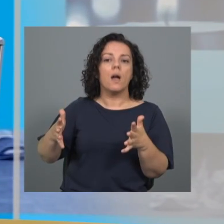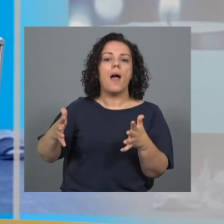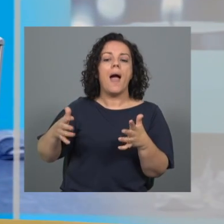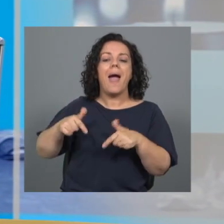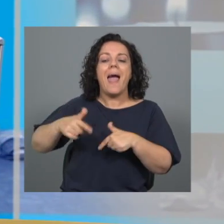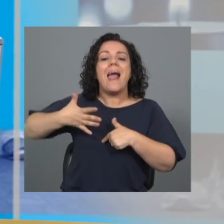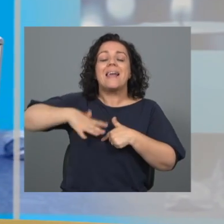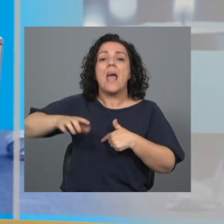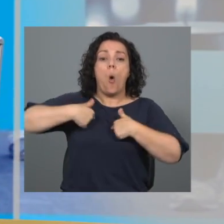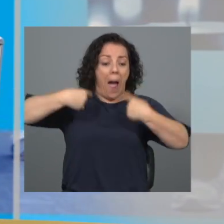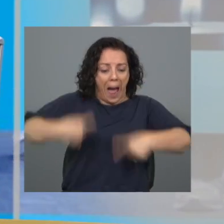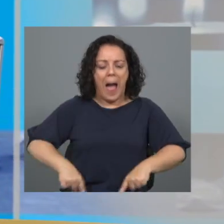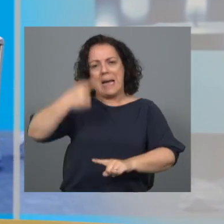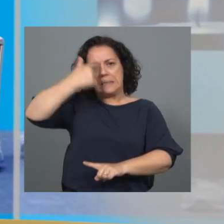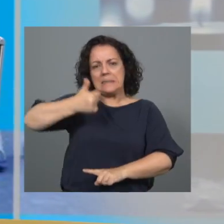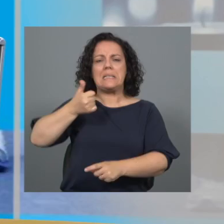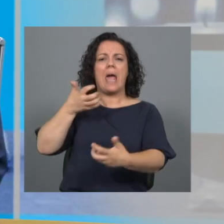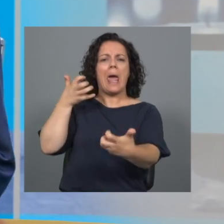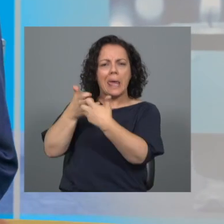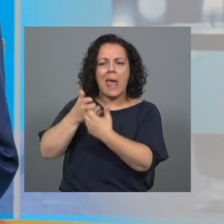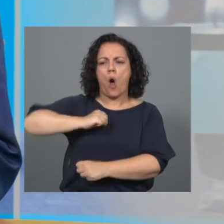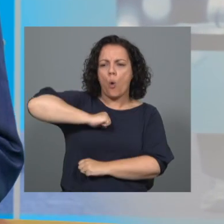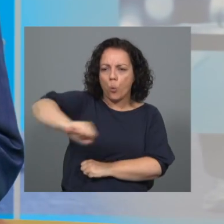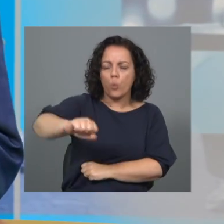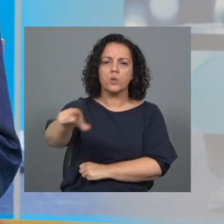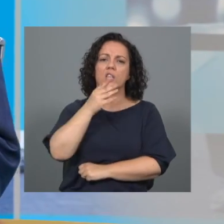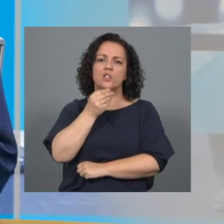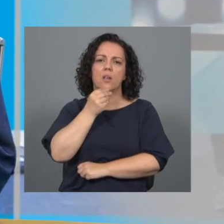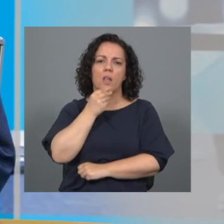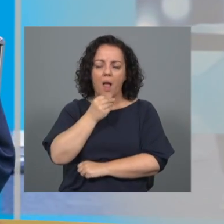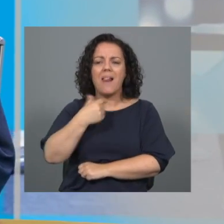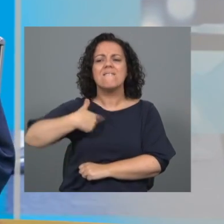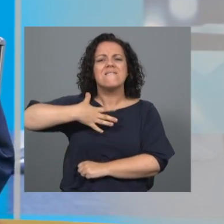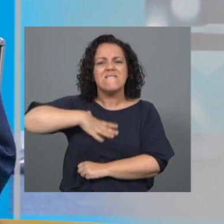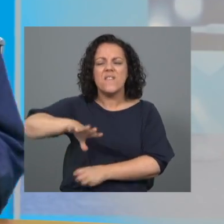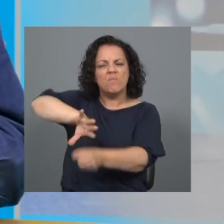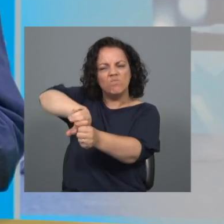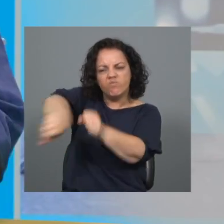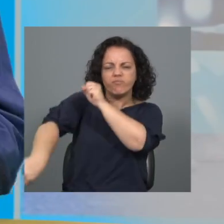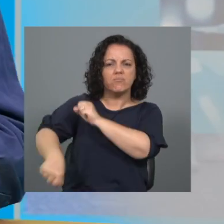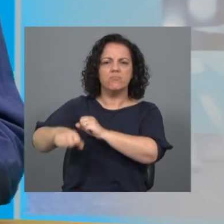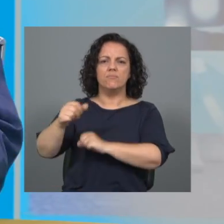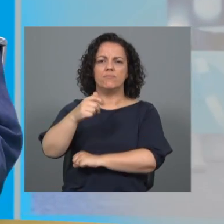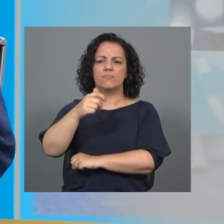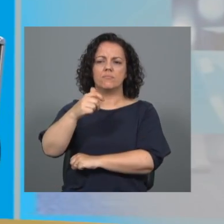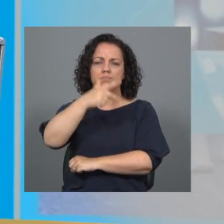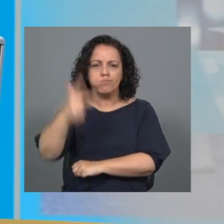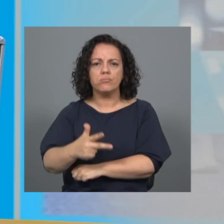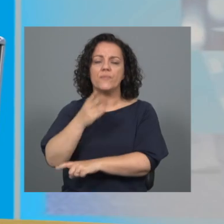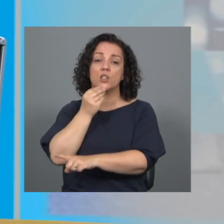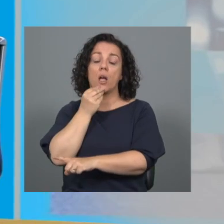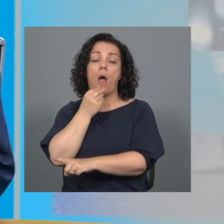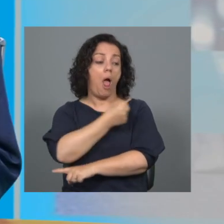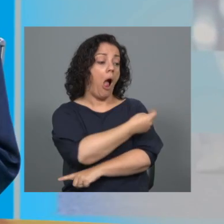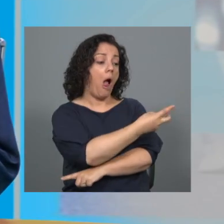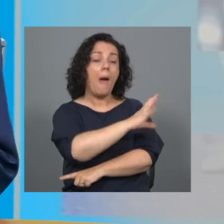razão de existir é a guerra contra Israel, e pretende a total destruição de Israel, e é apoiada por países que pretendem a total destruição